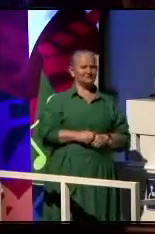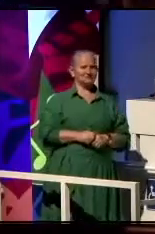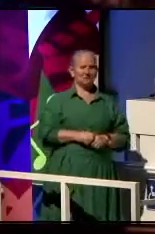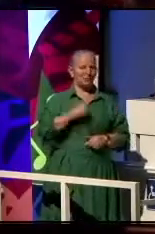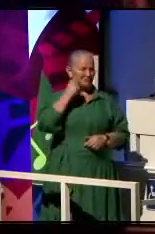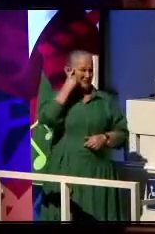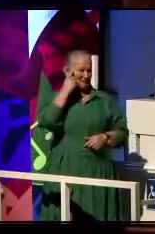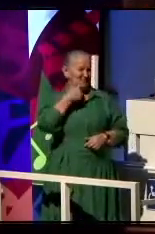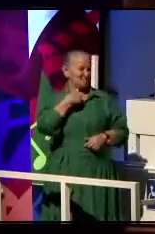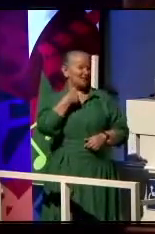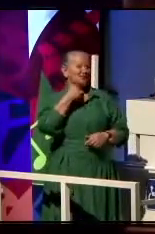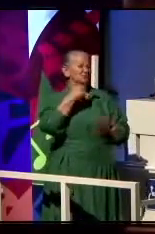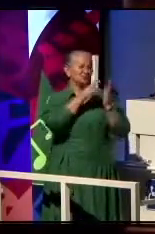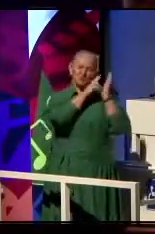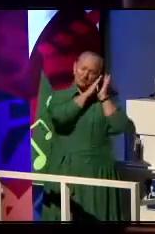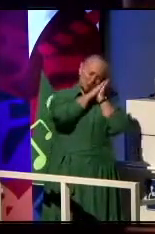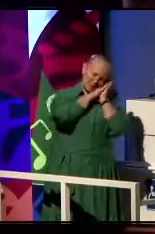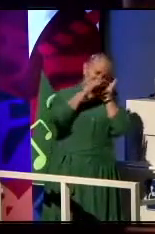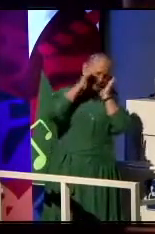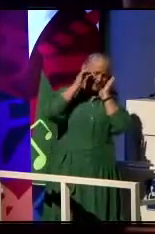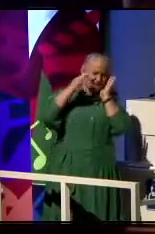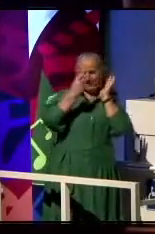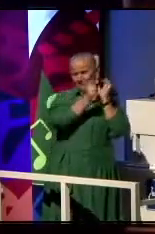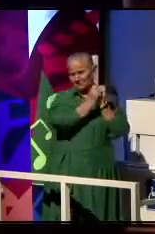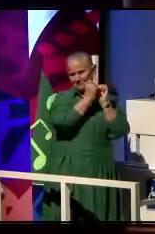trabalho desse, né? E